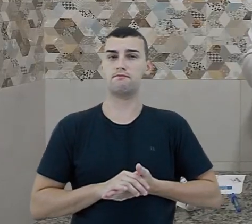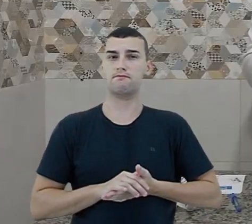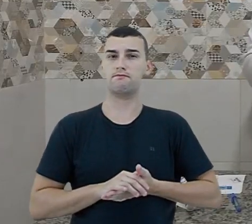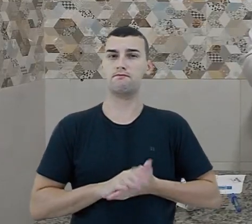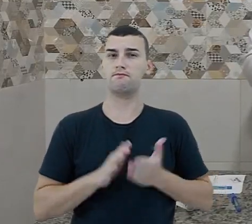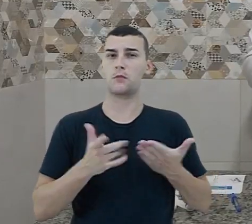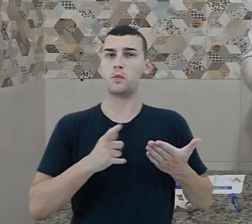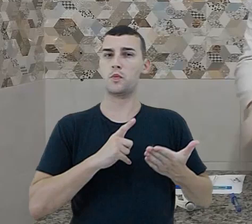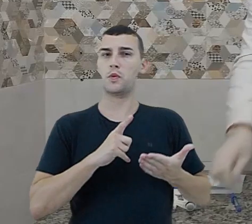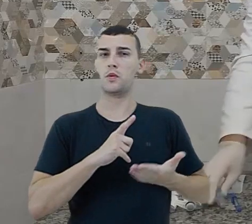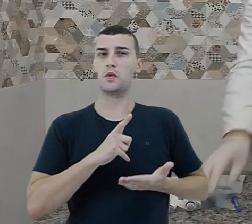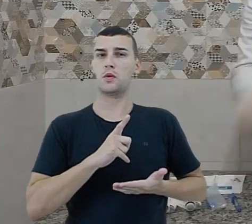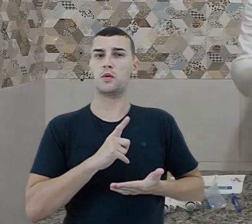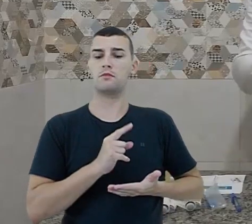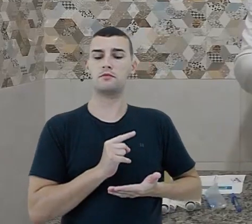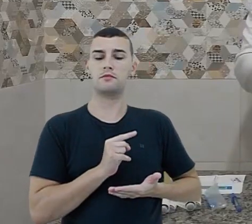aqui